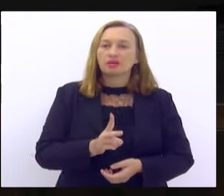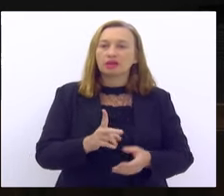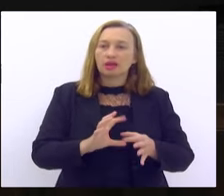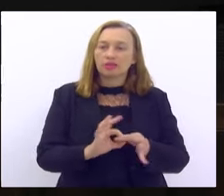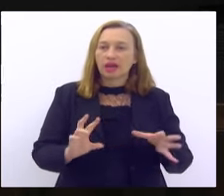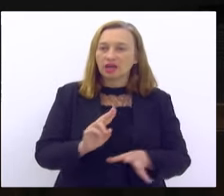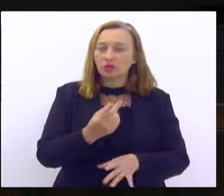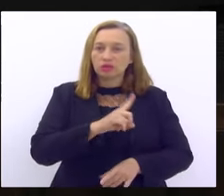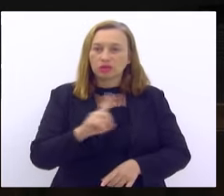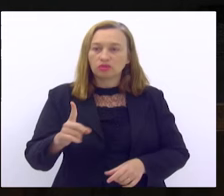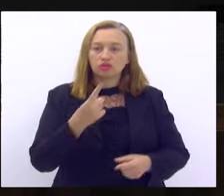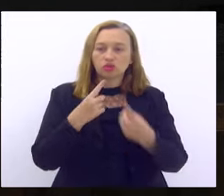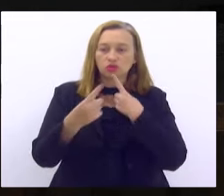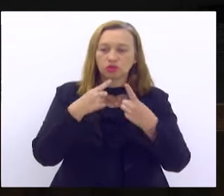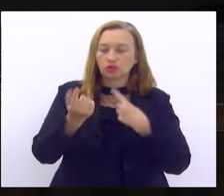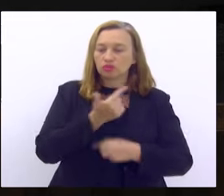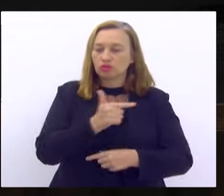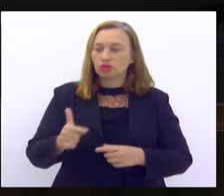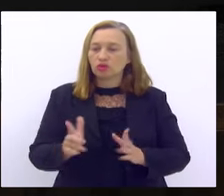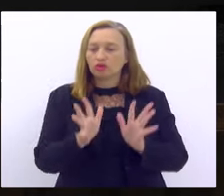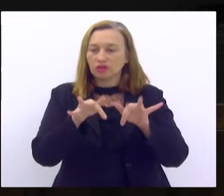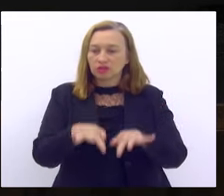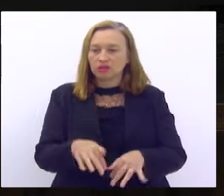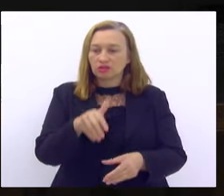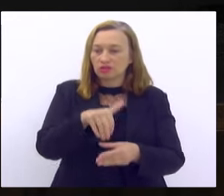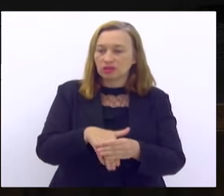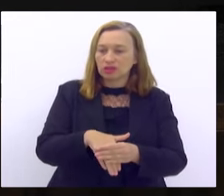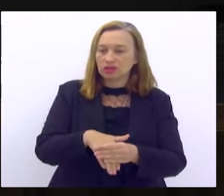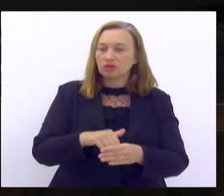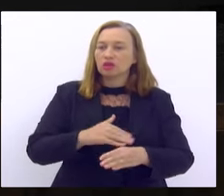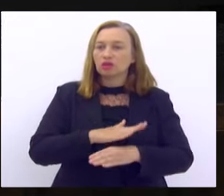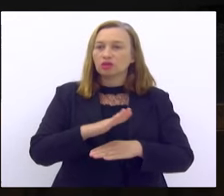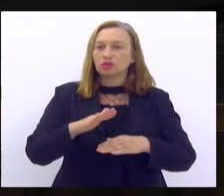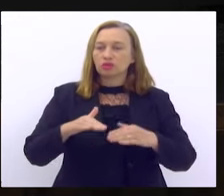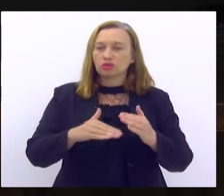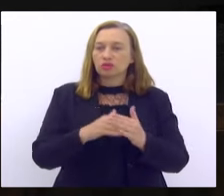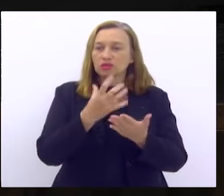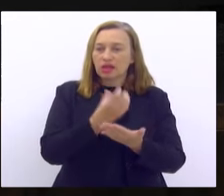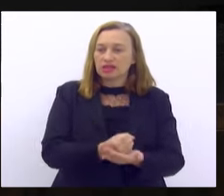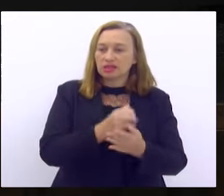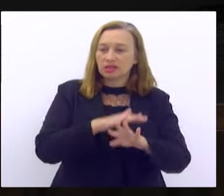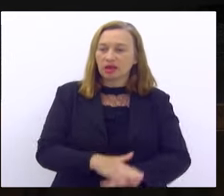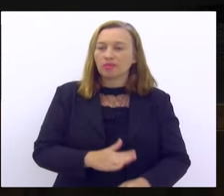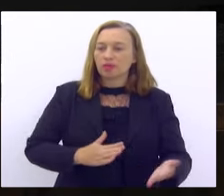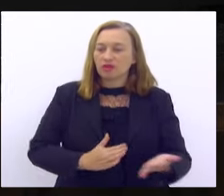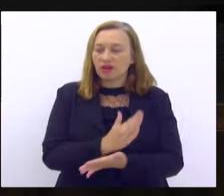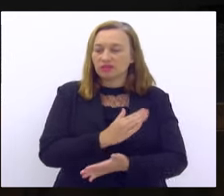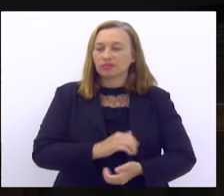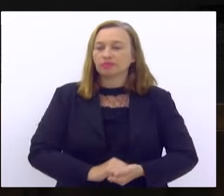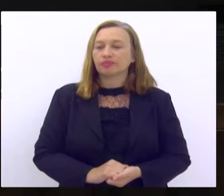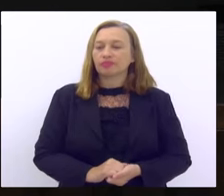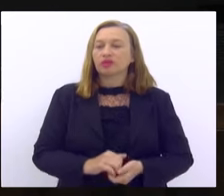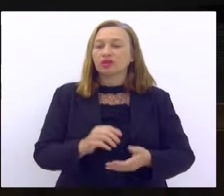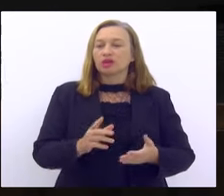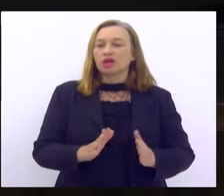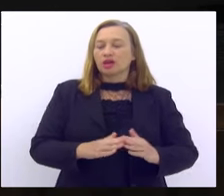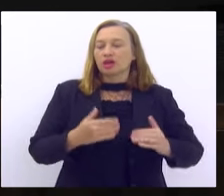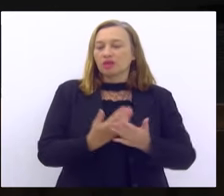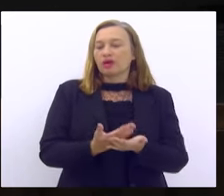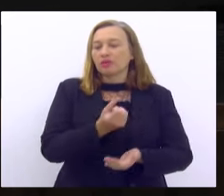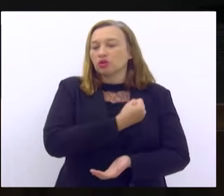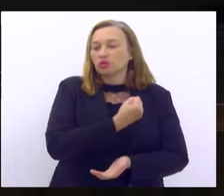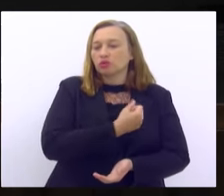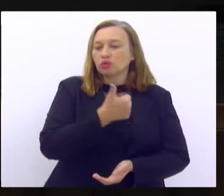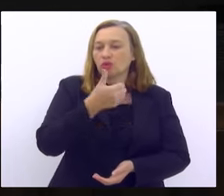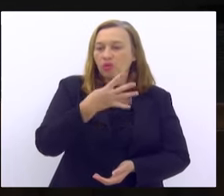Em discussão, não havendo quem queira discutir, encerrada a discussão e votação. Senhores que aprovam, permaneçam como estão, aprovado. Requerimento número